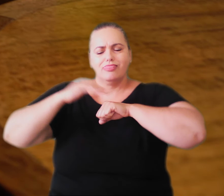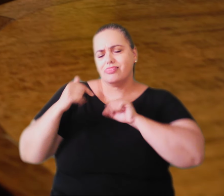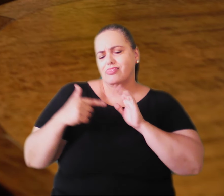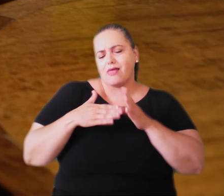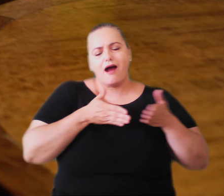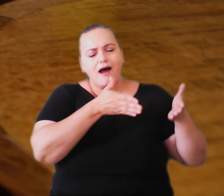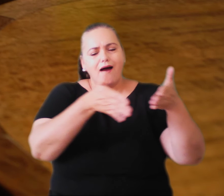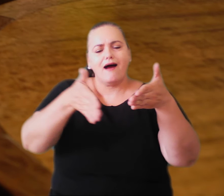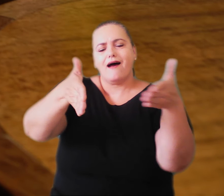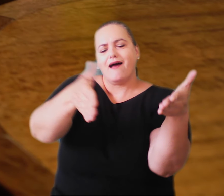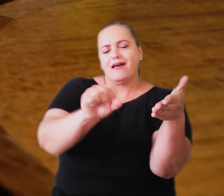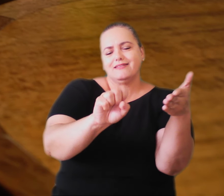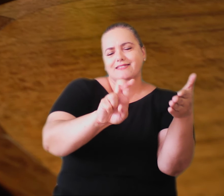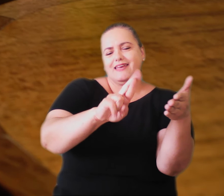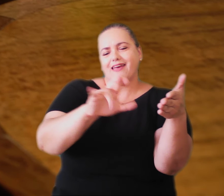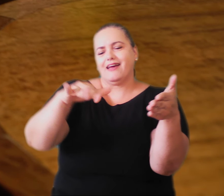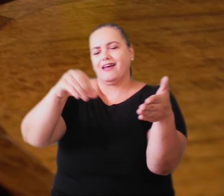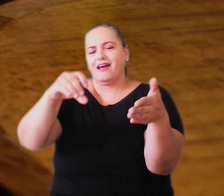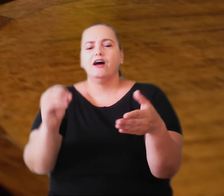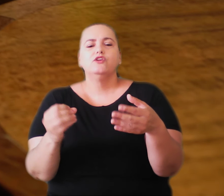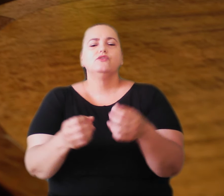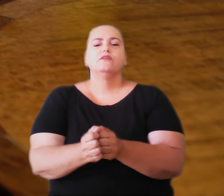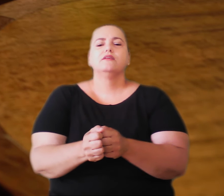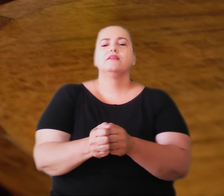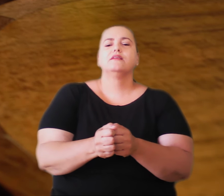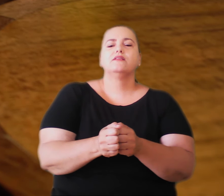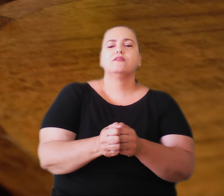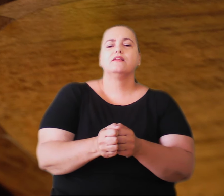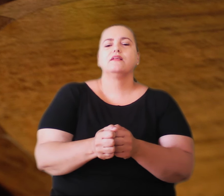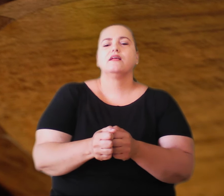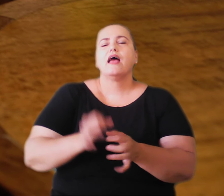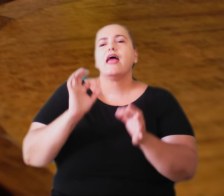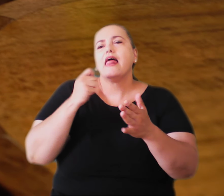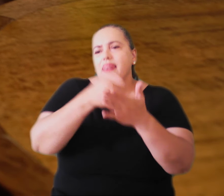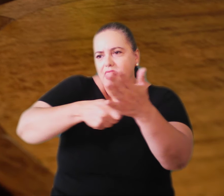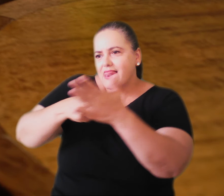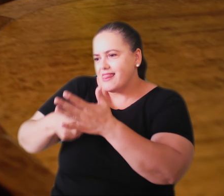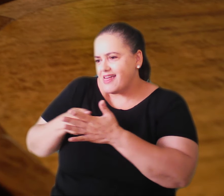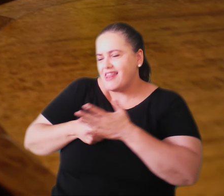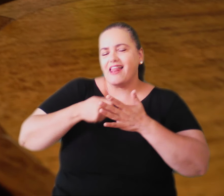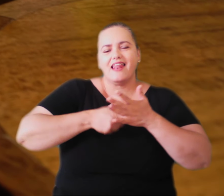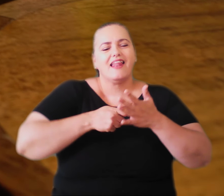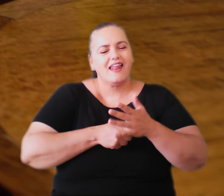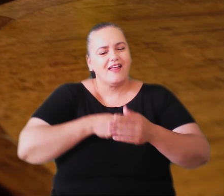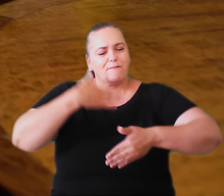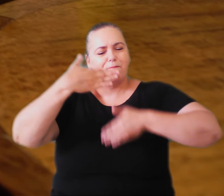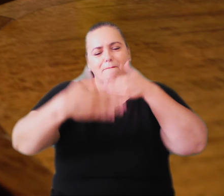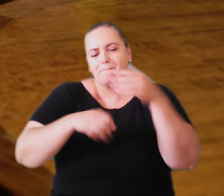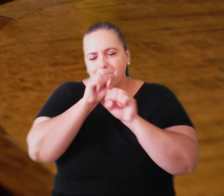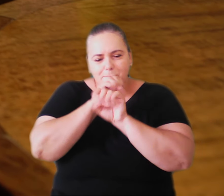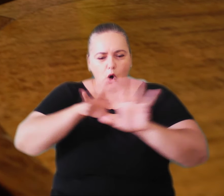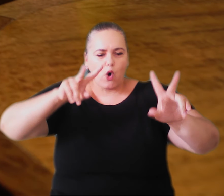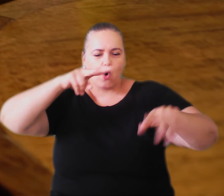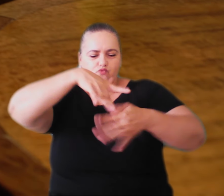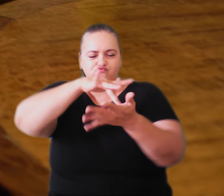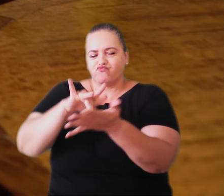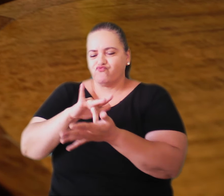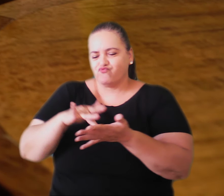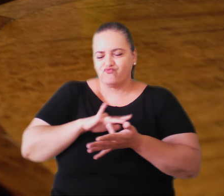caminho de um serrano, sim, senhor. Edson Dutra, doutor de alma gaiteira, fez bugio e fez vaneira para um